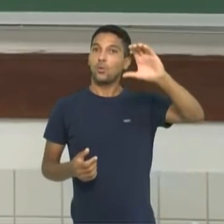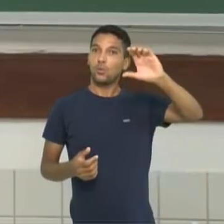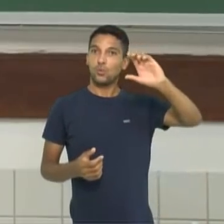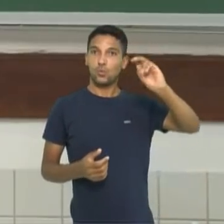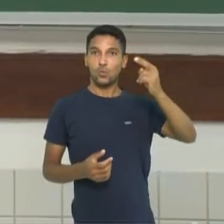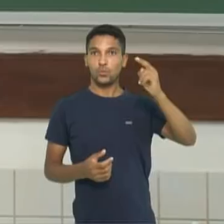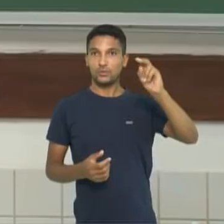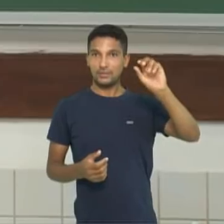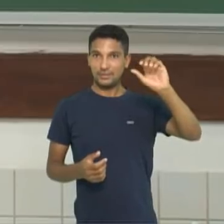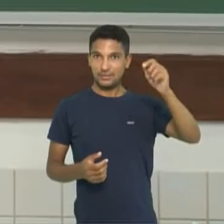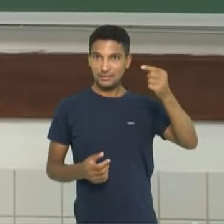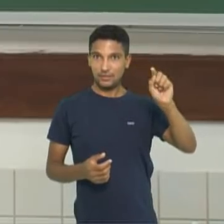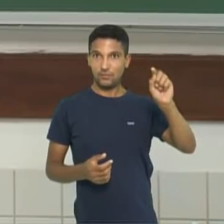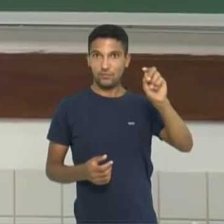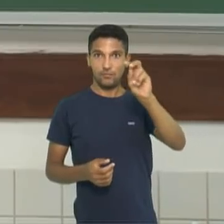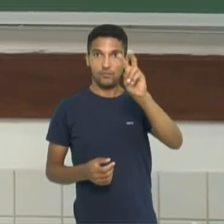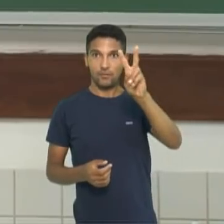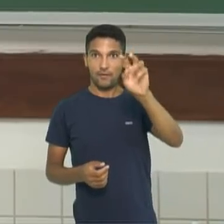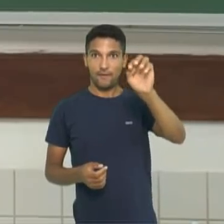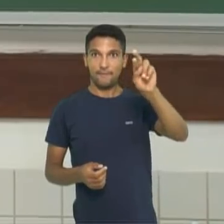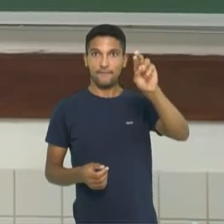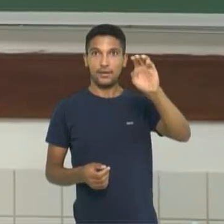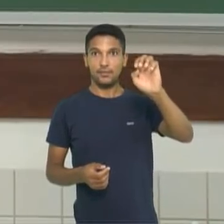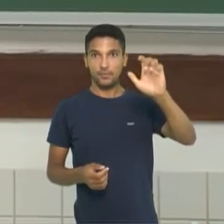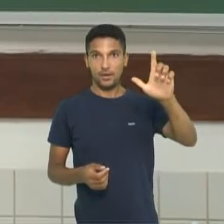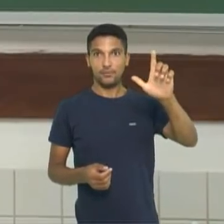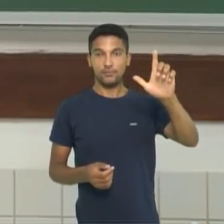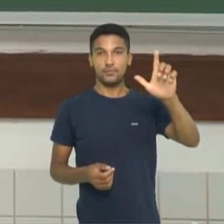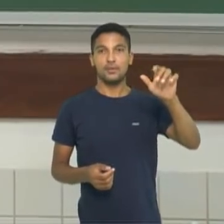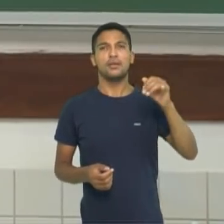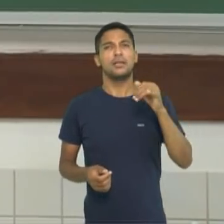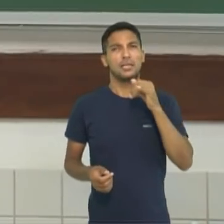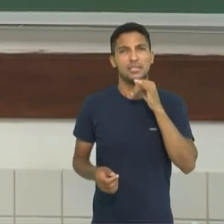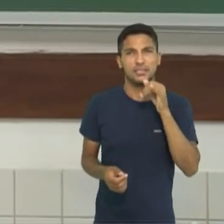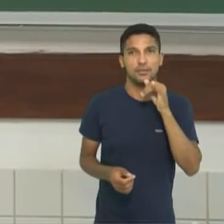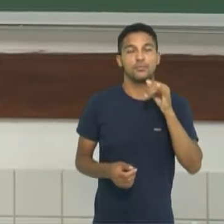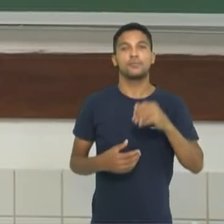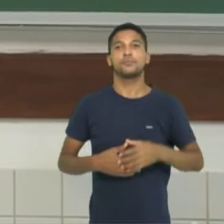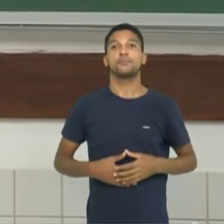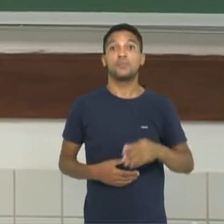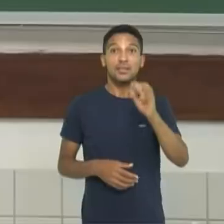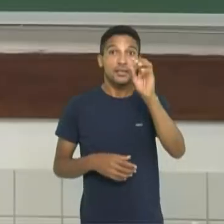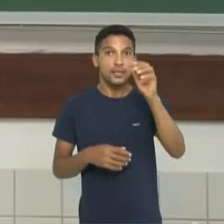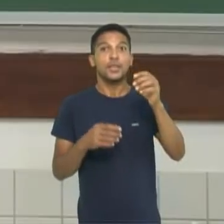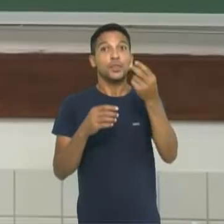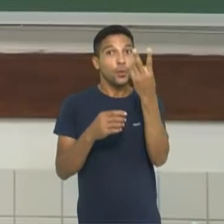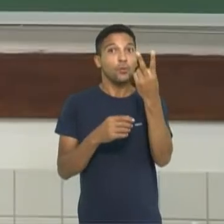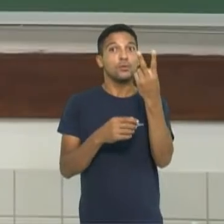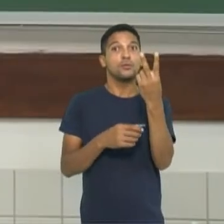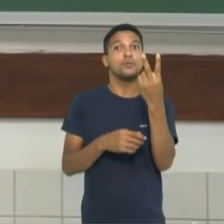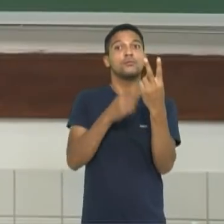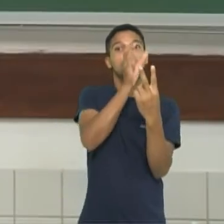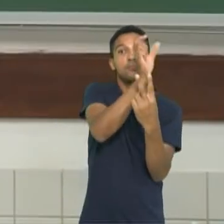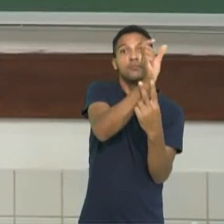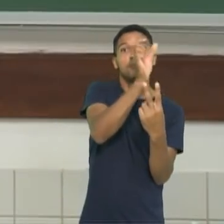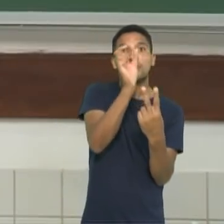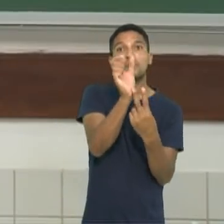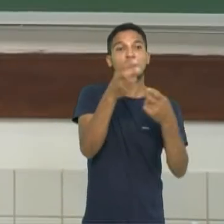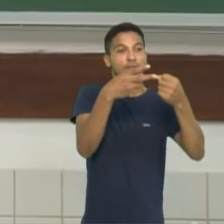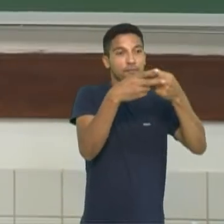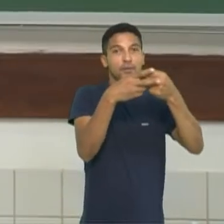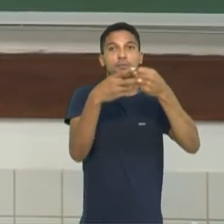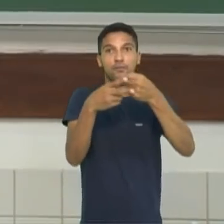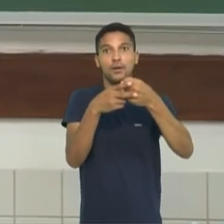aulas ainda no mês de outubro? Né? Então, vejam, devemos retornar ou deveremos retornar. Opa, eu tenho dois